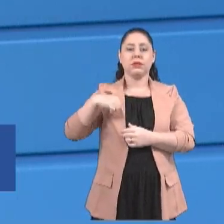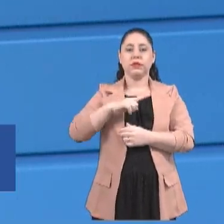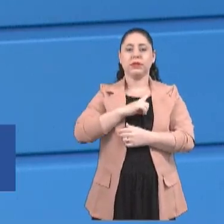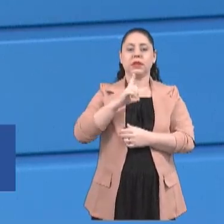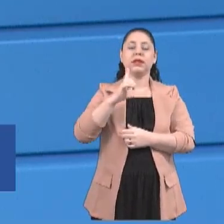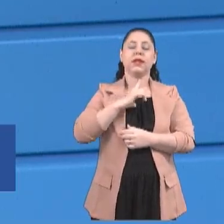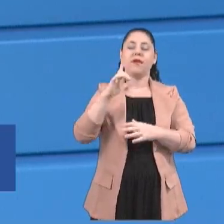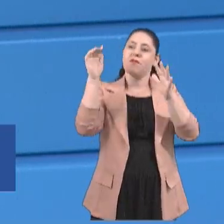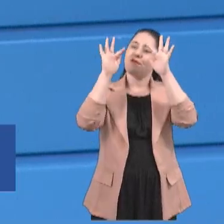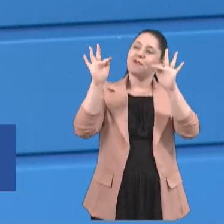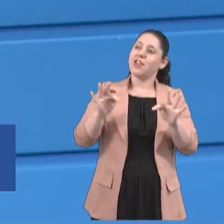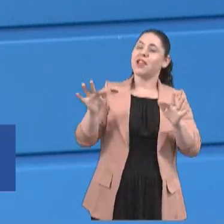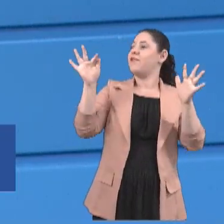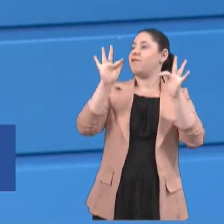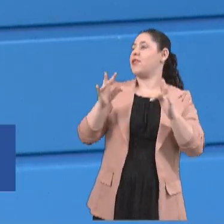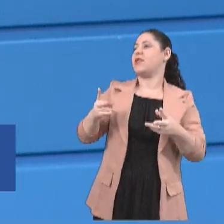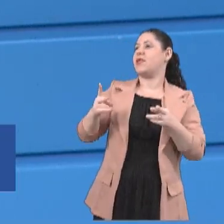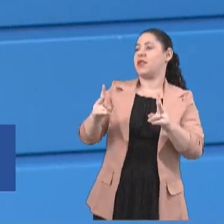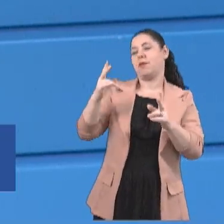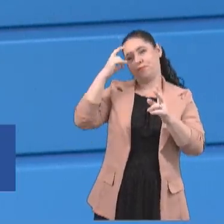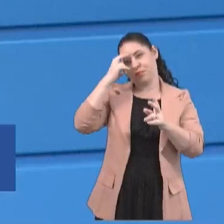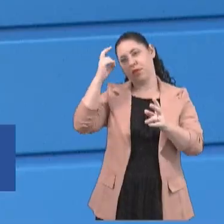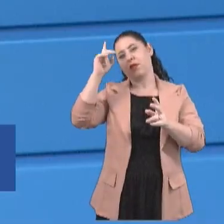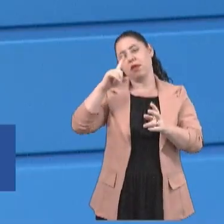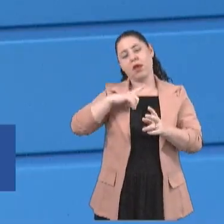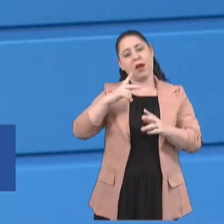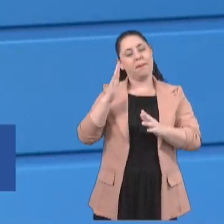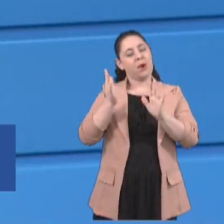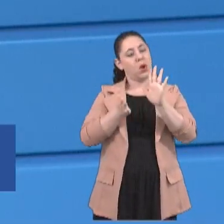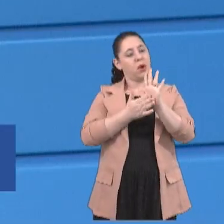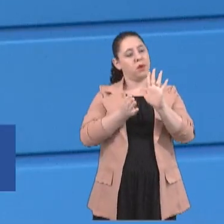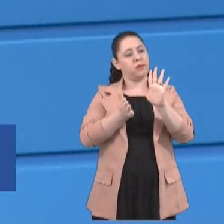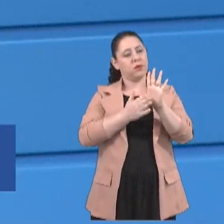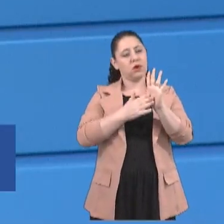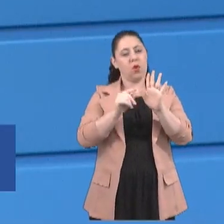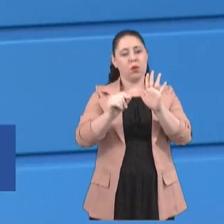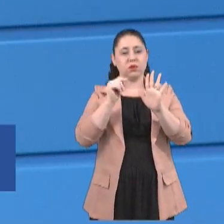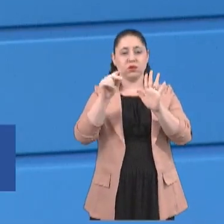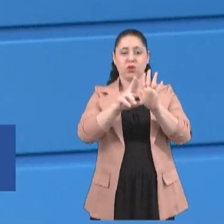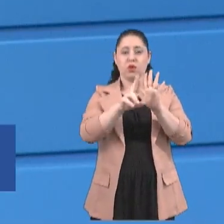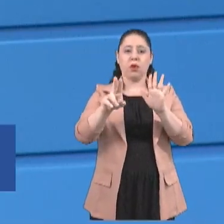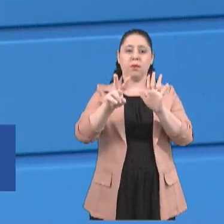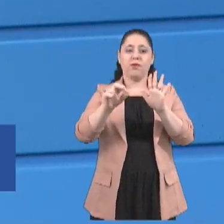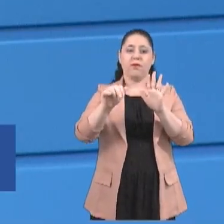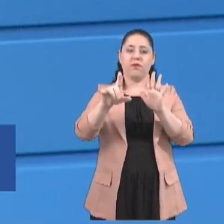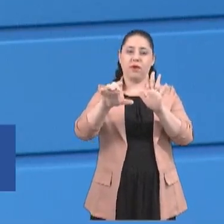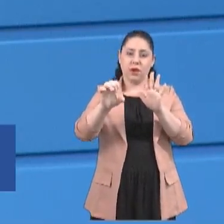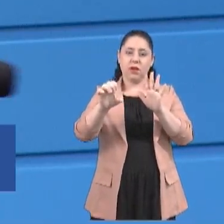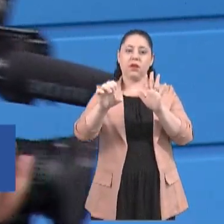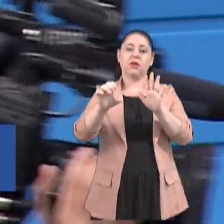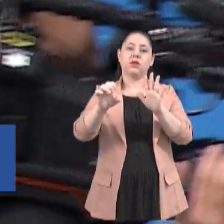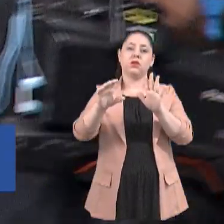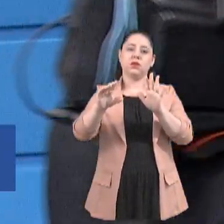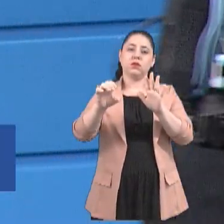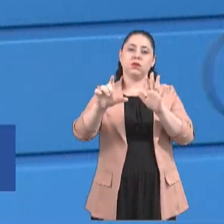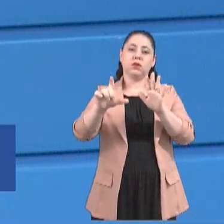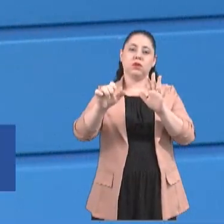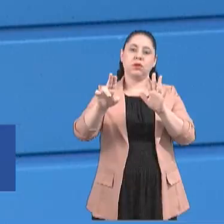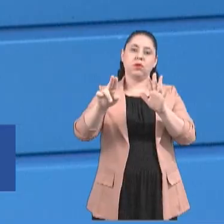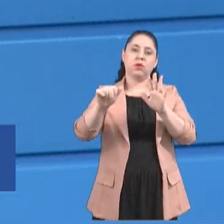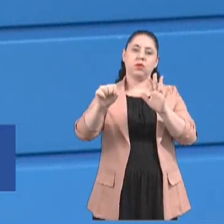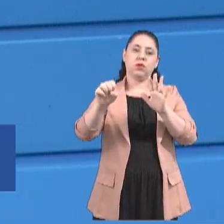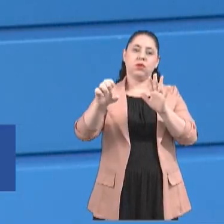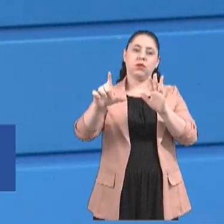Excelência, feliz como sempre, inteligente, propôs a denominação do Vale da Celulose, com a quarta,